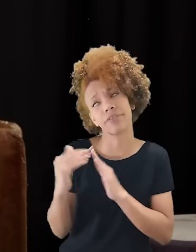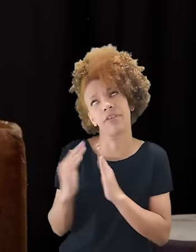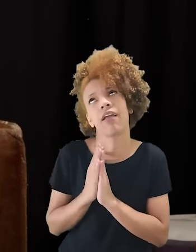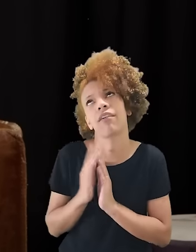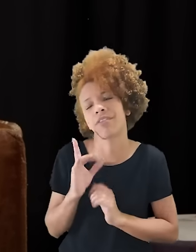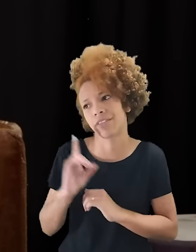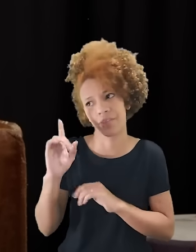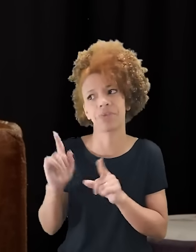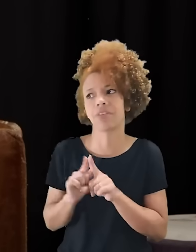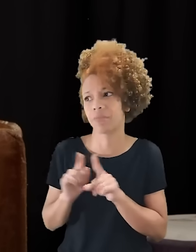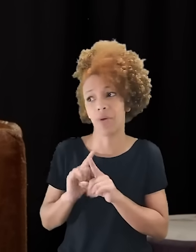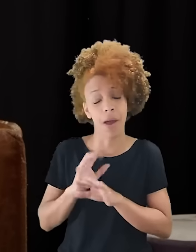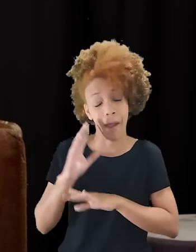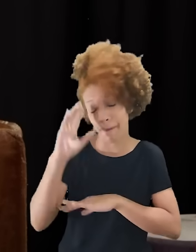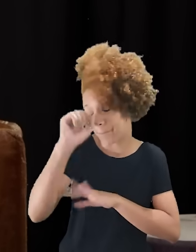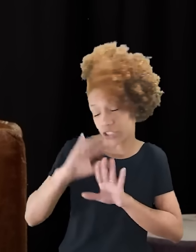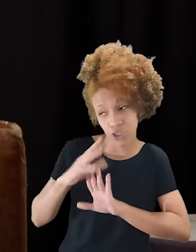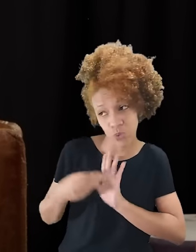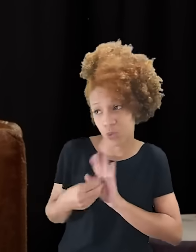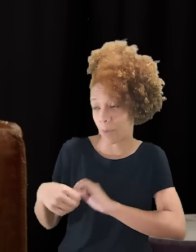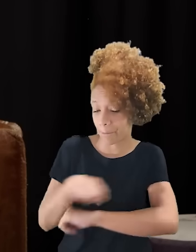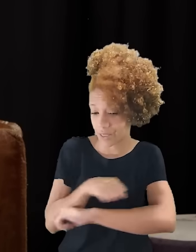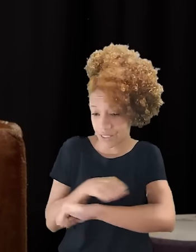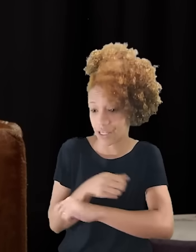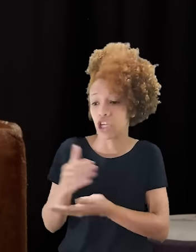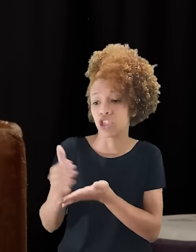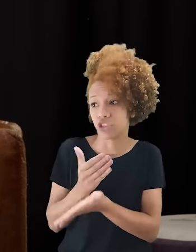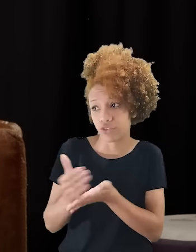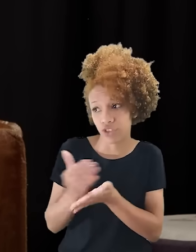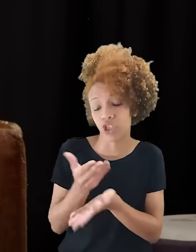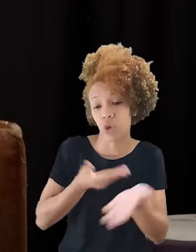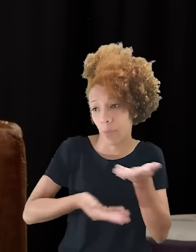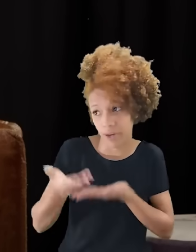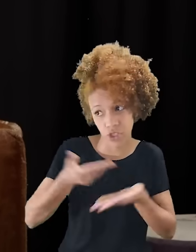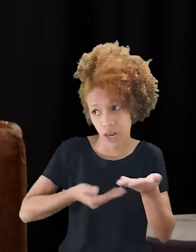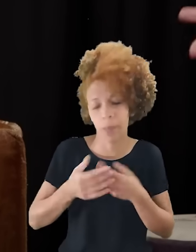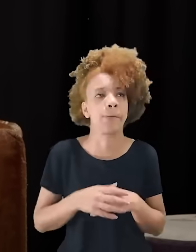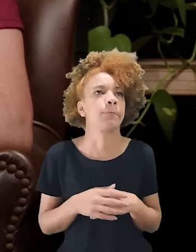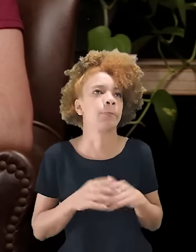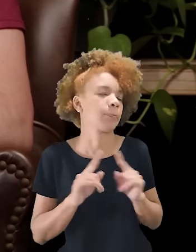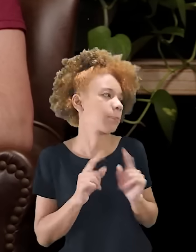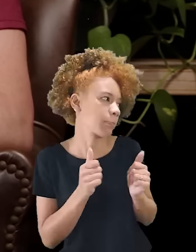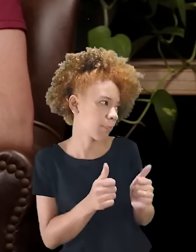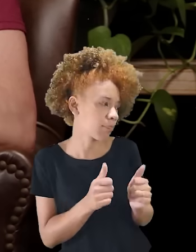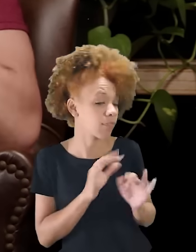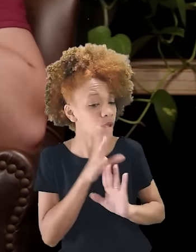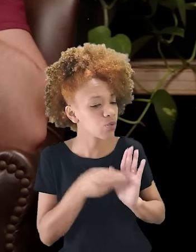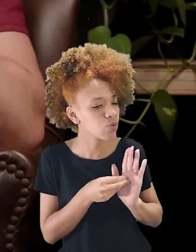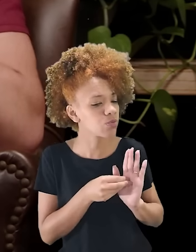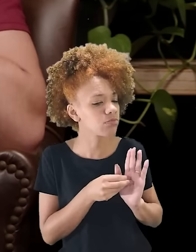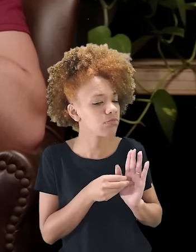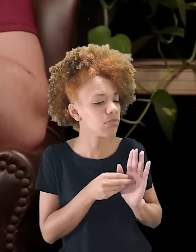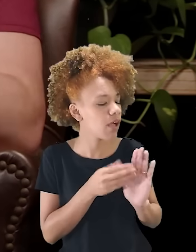aprendi em casa graças a Deus eu aprendi tudo tudo passar roupa dividir as coisas tá tá essa é a parte tudo a que